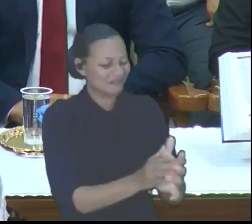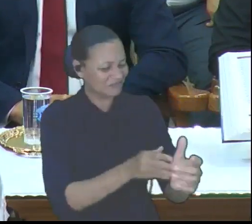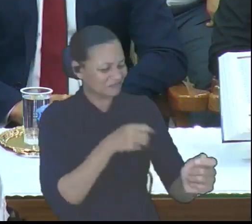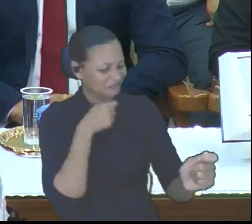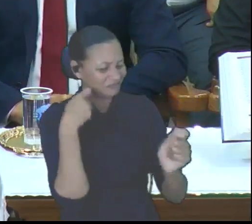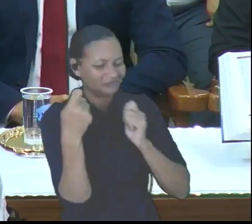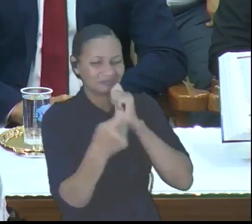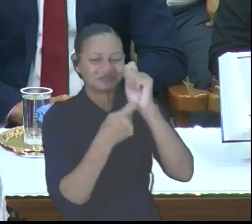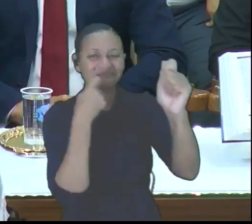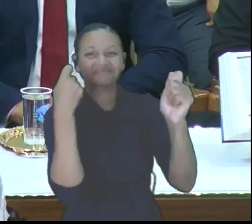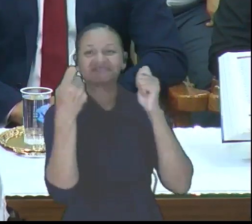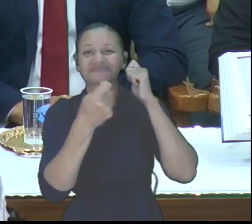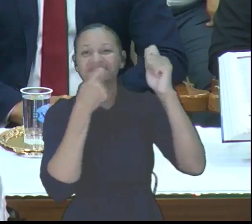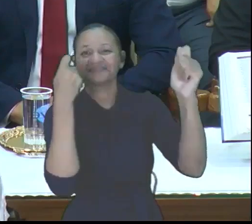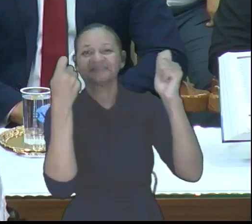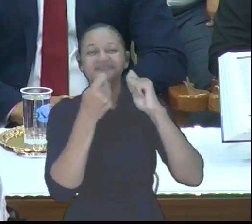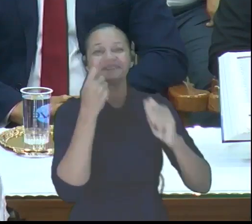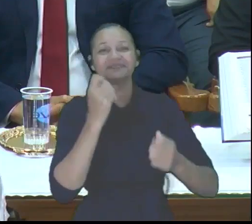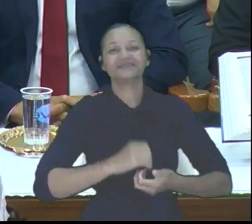Aleluia.